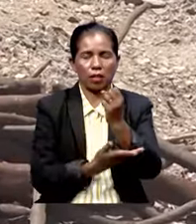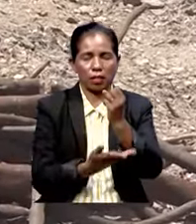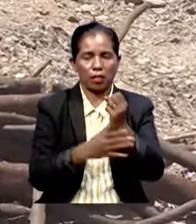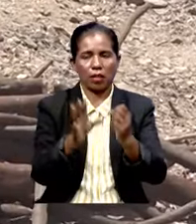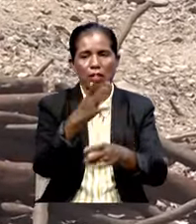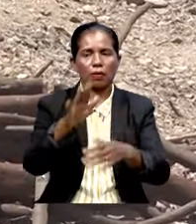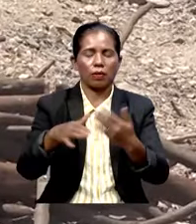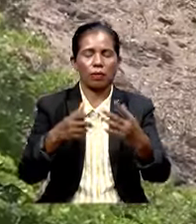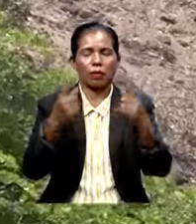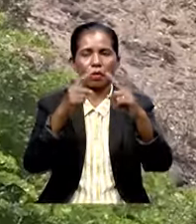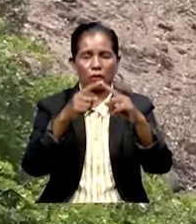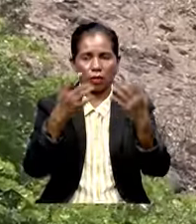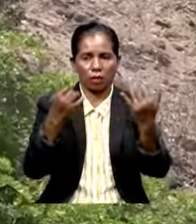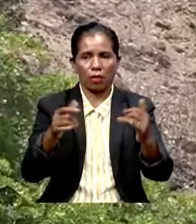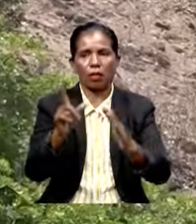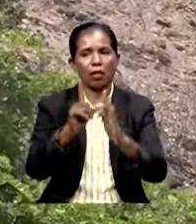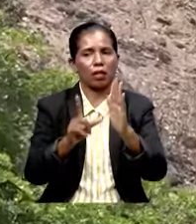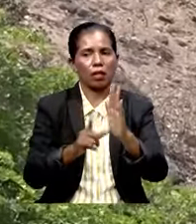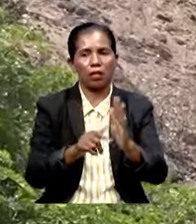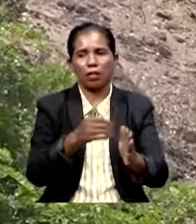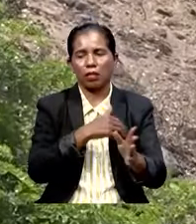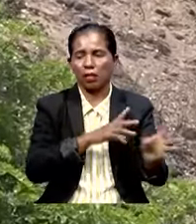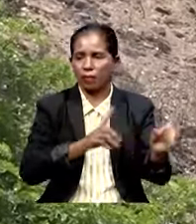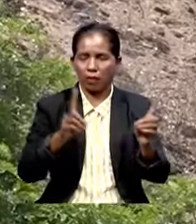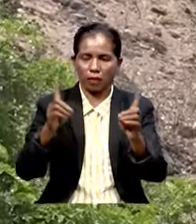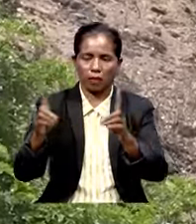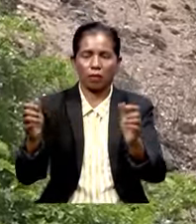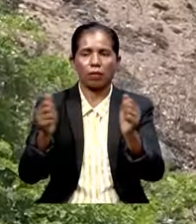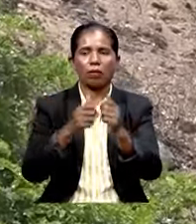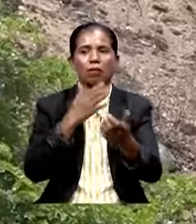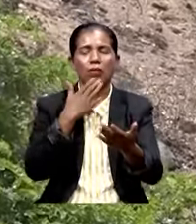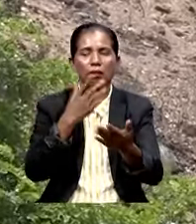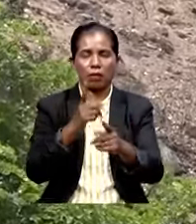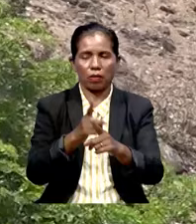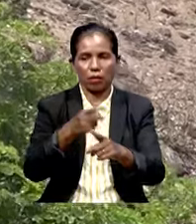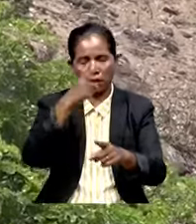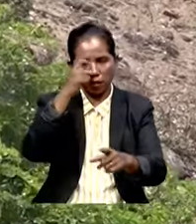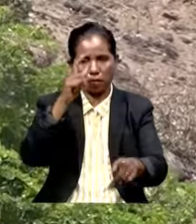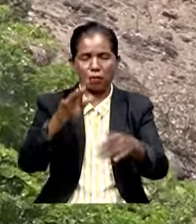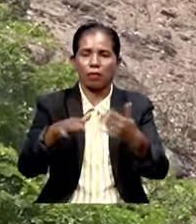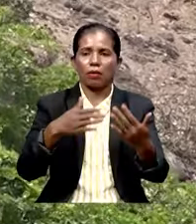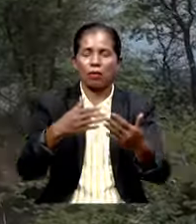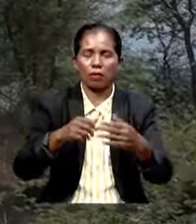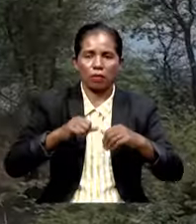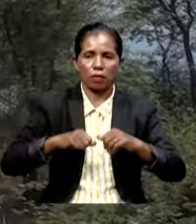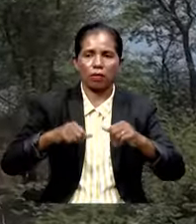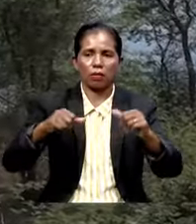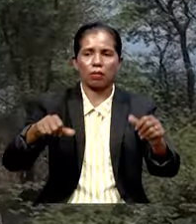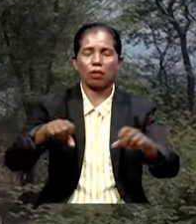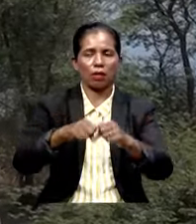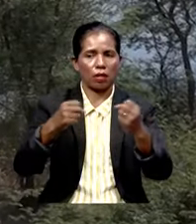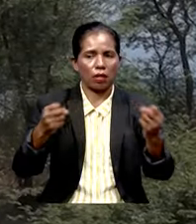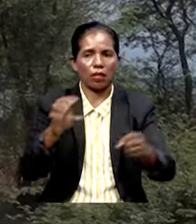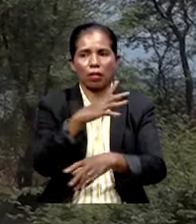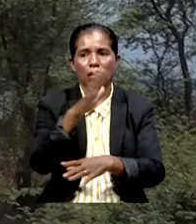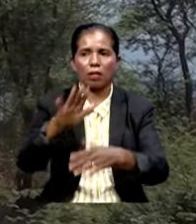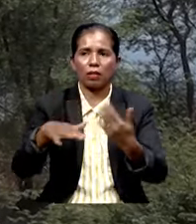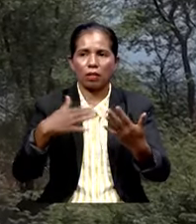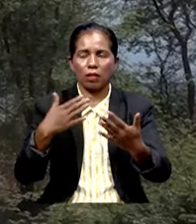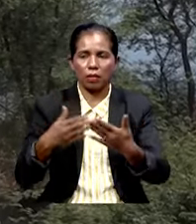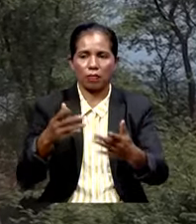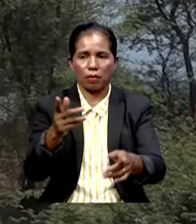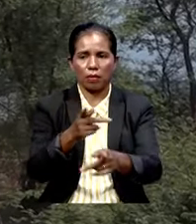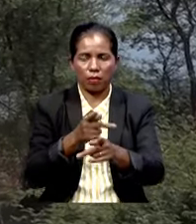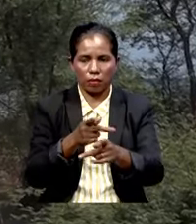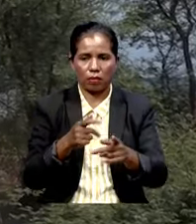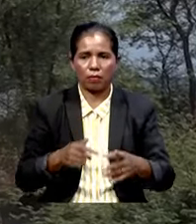mai beto agora lei sirane sira o que implementa ho rigoroso, tamba comunidade sira continua estraga ai laran sira nebe protegido.